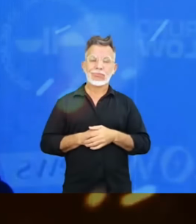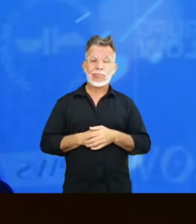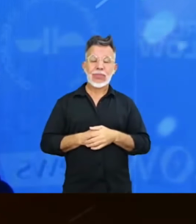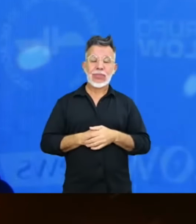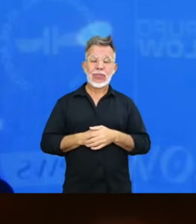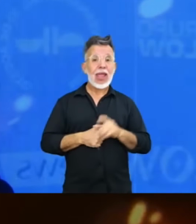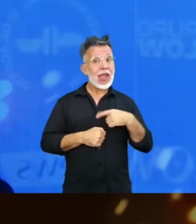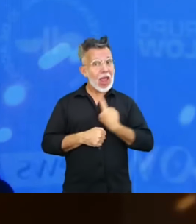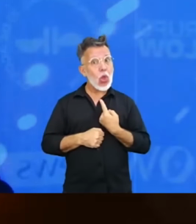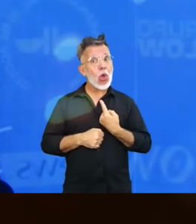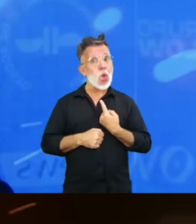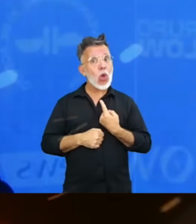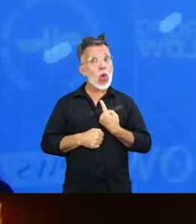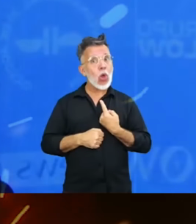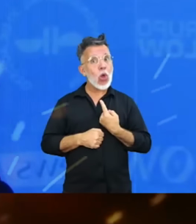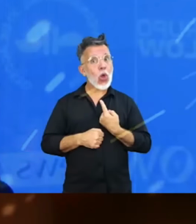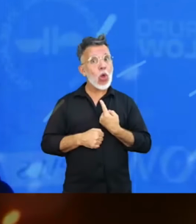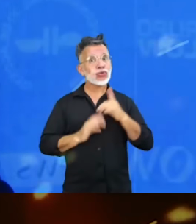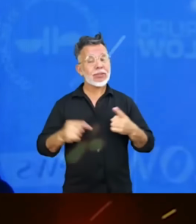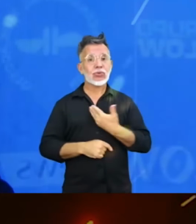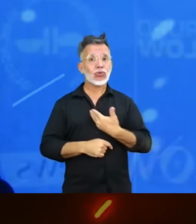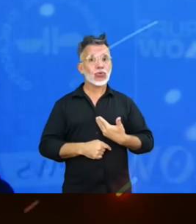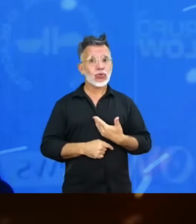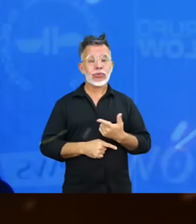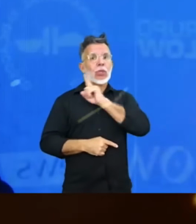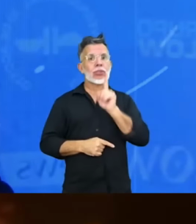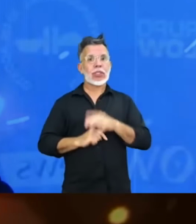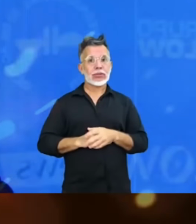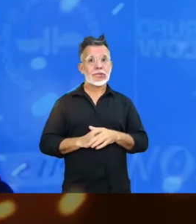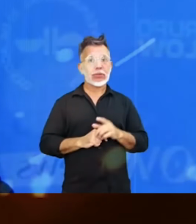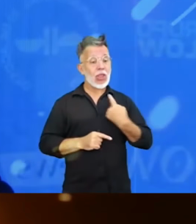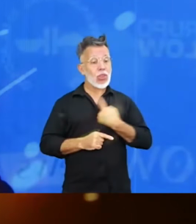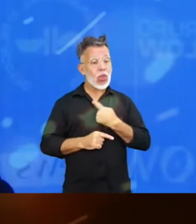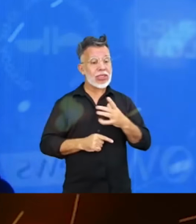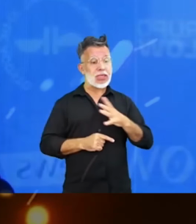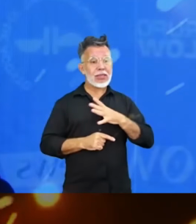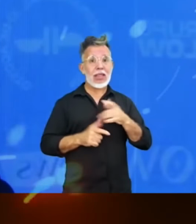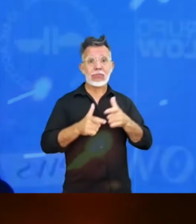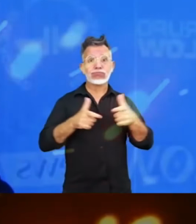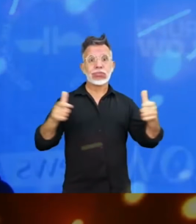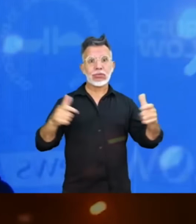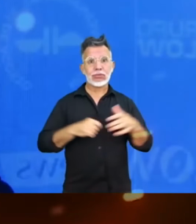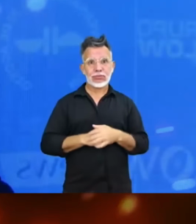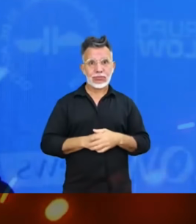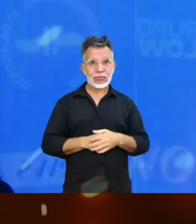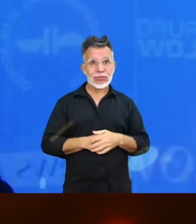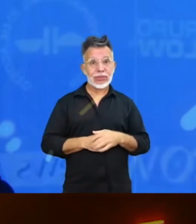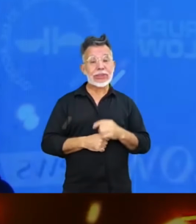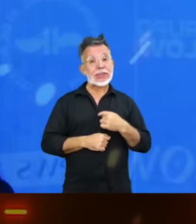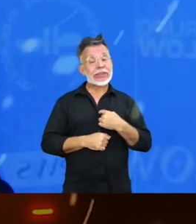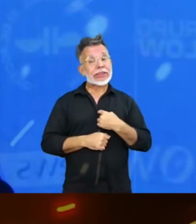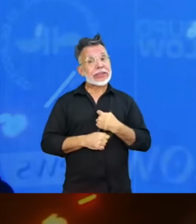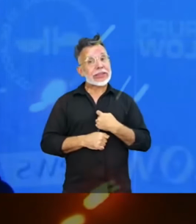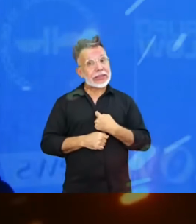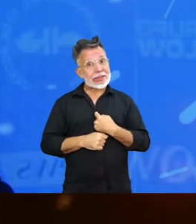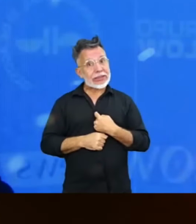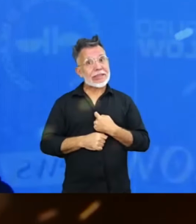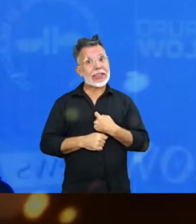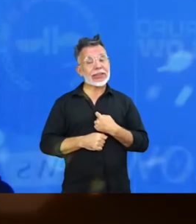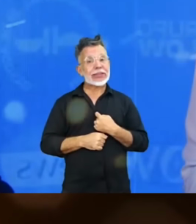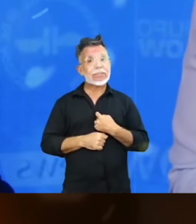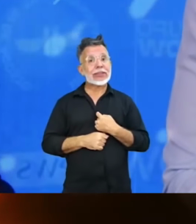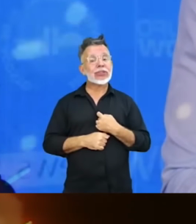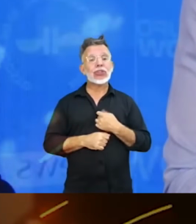muito grande e alguém que tá dirigindo é muito pequeno e a gente não pode errar Nossa escolha no dia 6 de outubro que a gente vai criar com